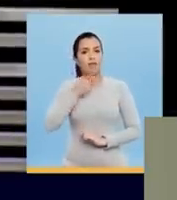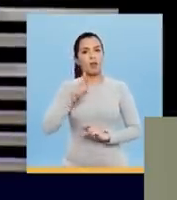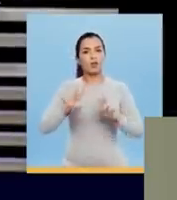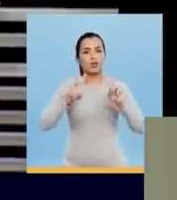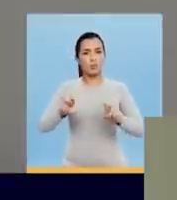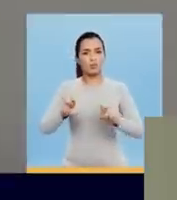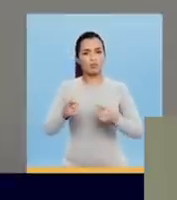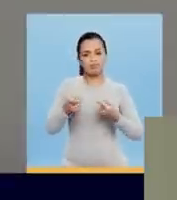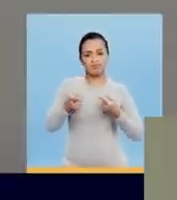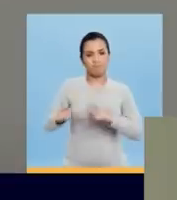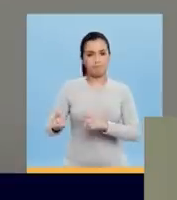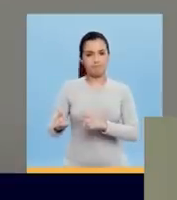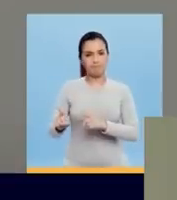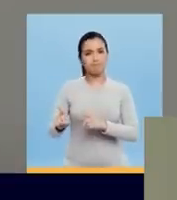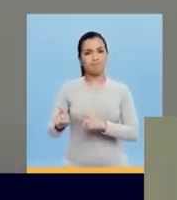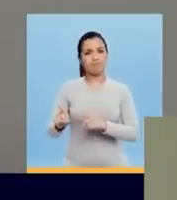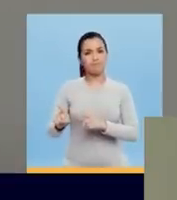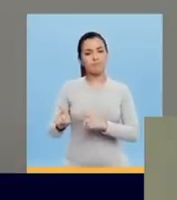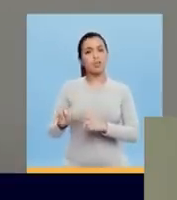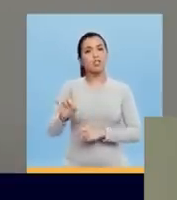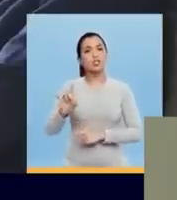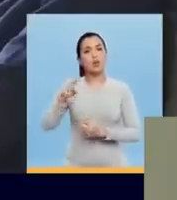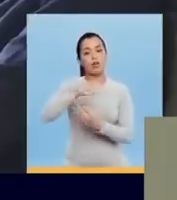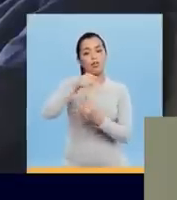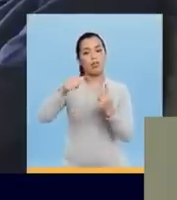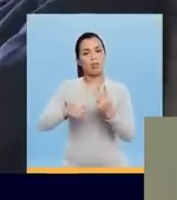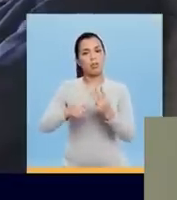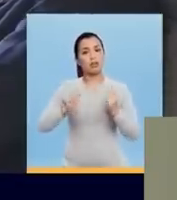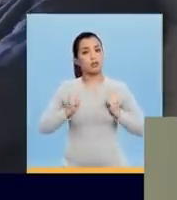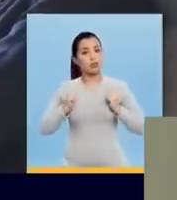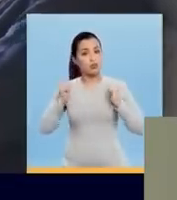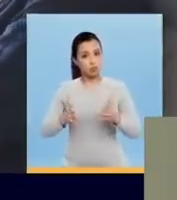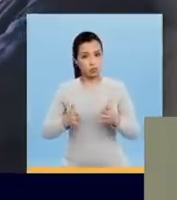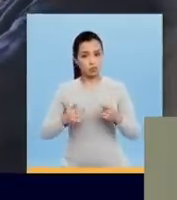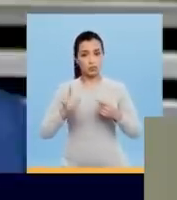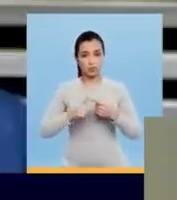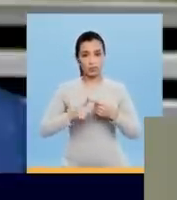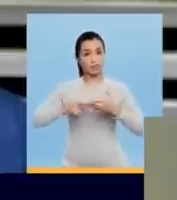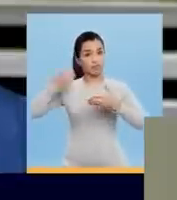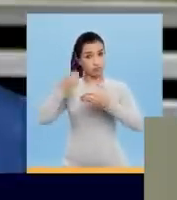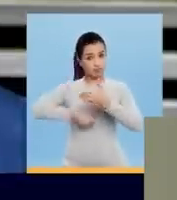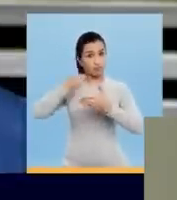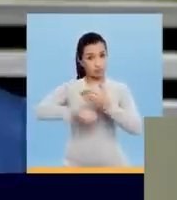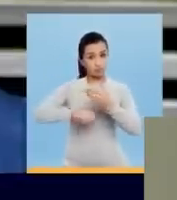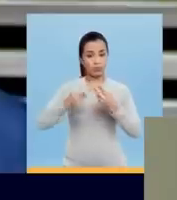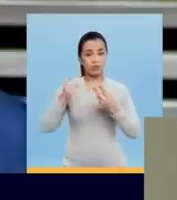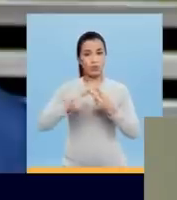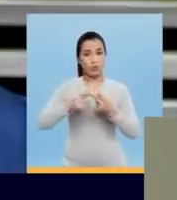em adversidade. Diante dela, só há 3 atitudes possíveis.